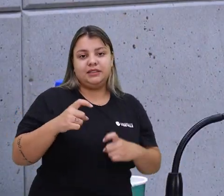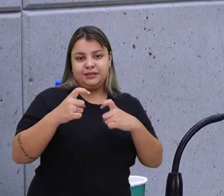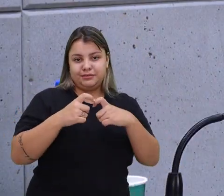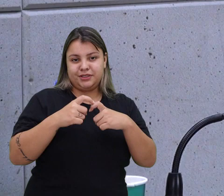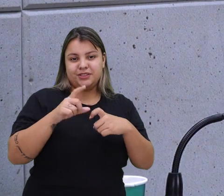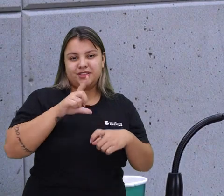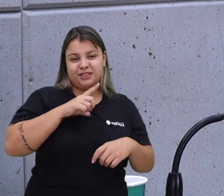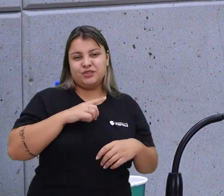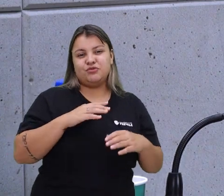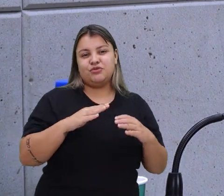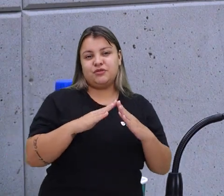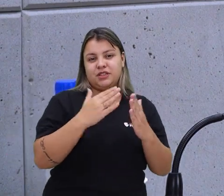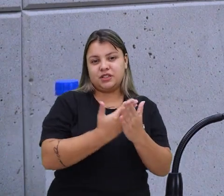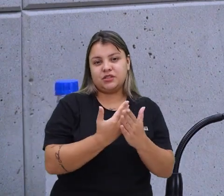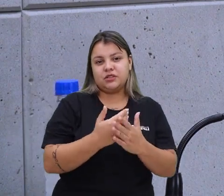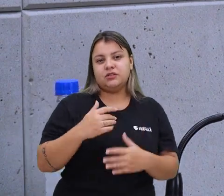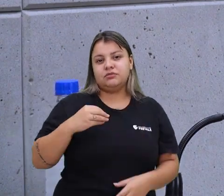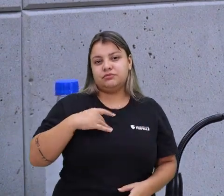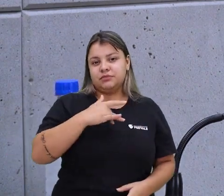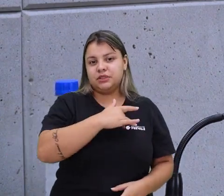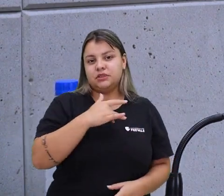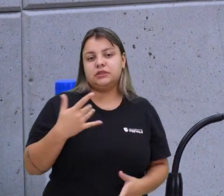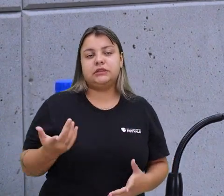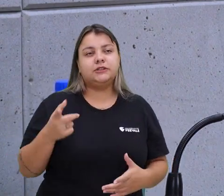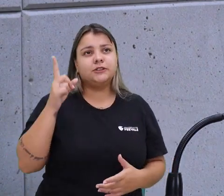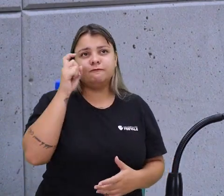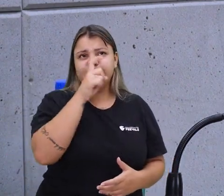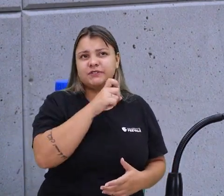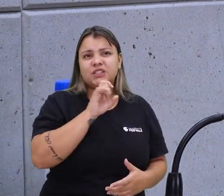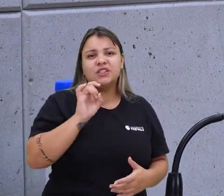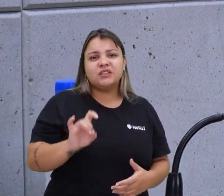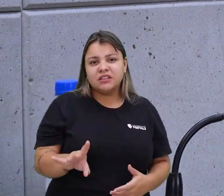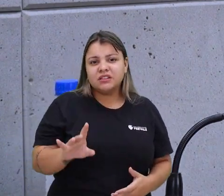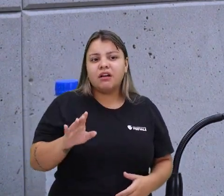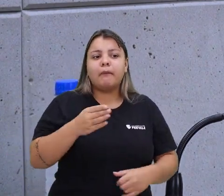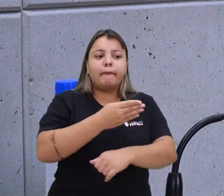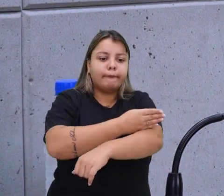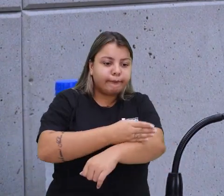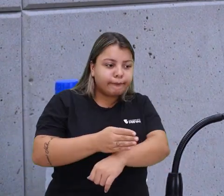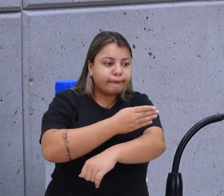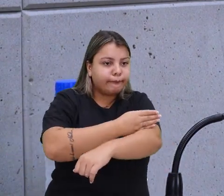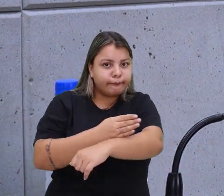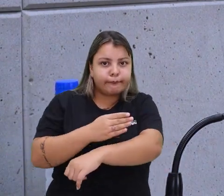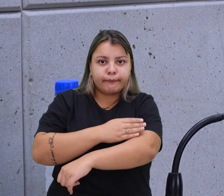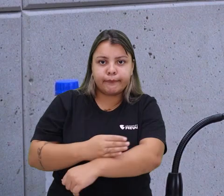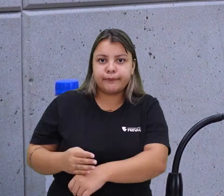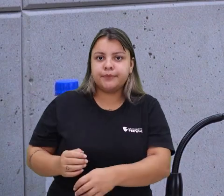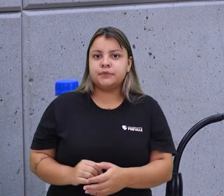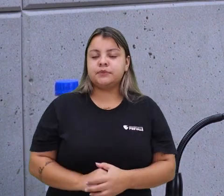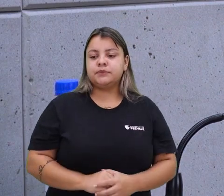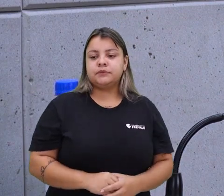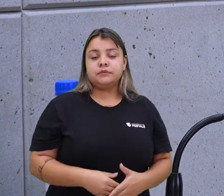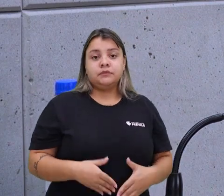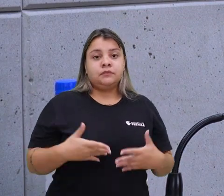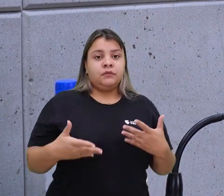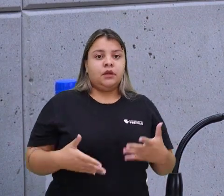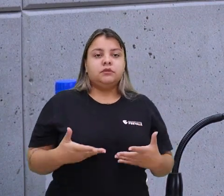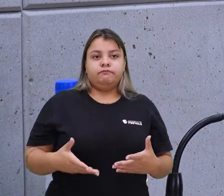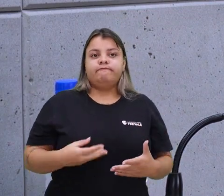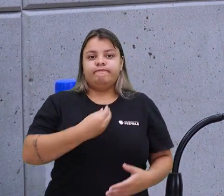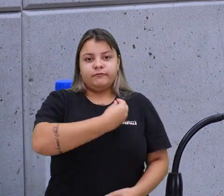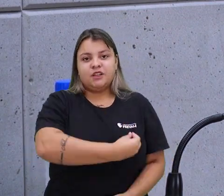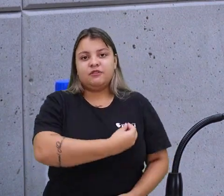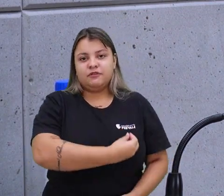medicina então ali é extremamente embranquecida assim e olha também passei por